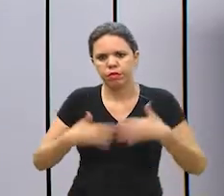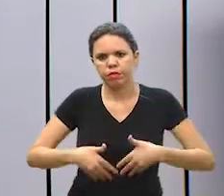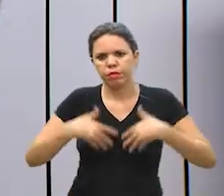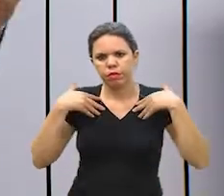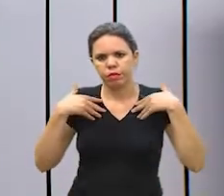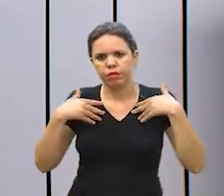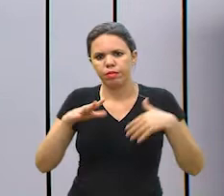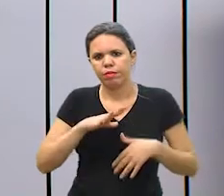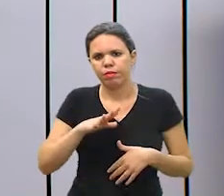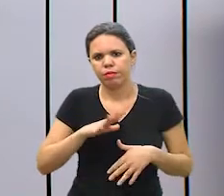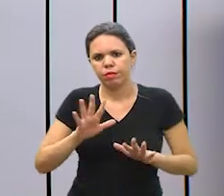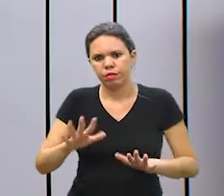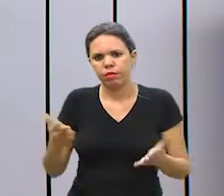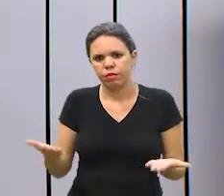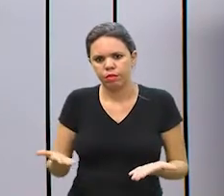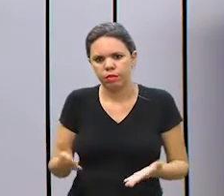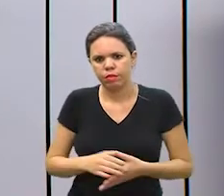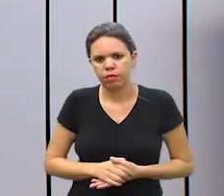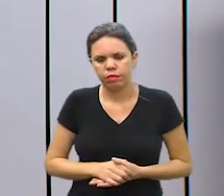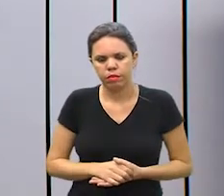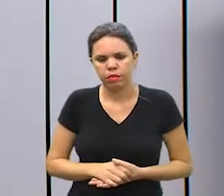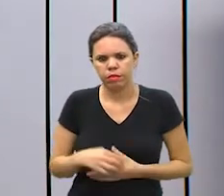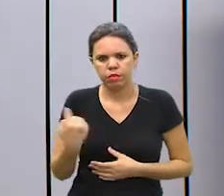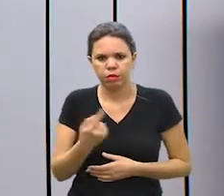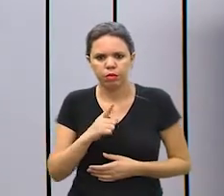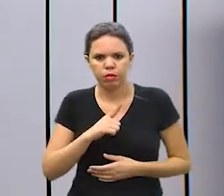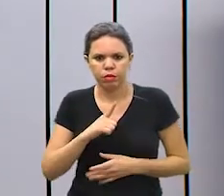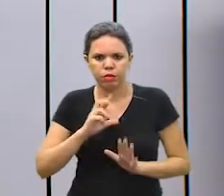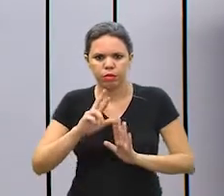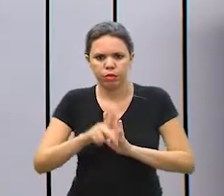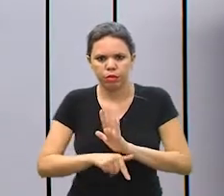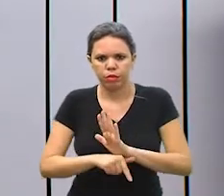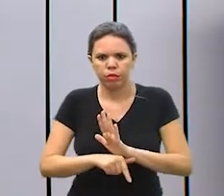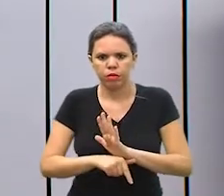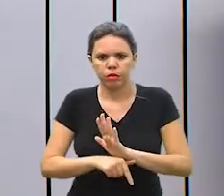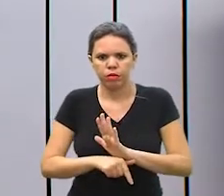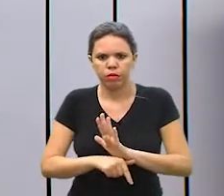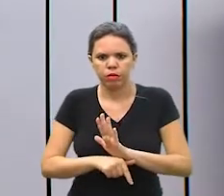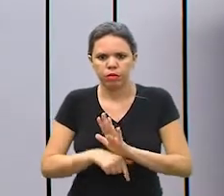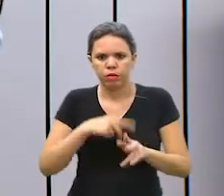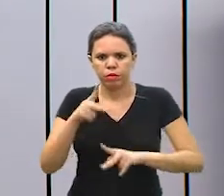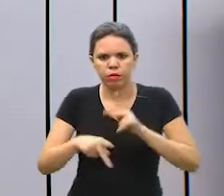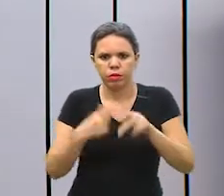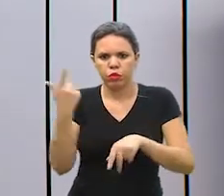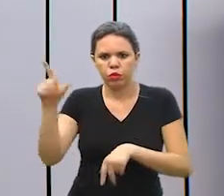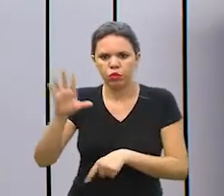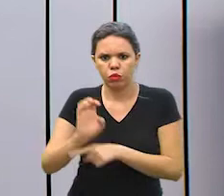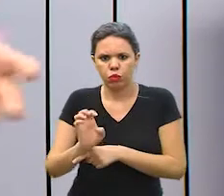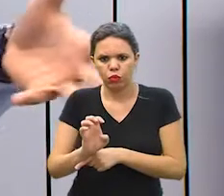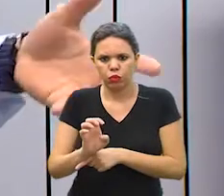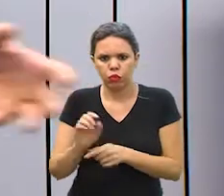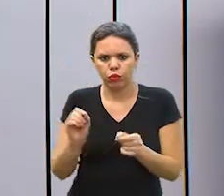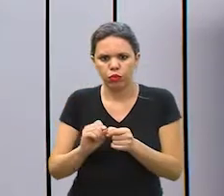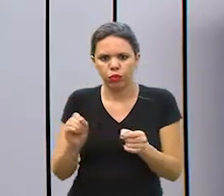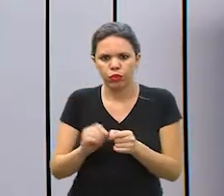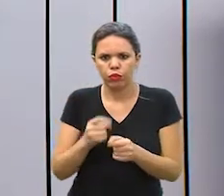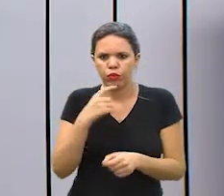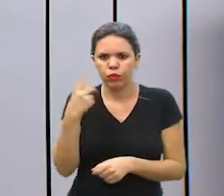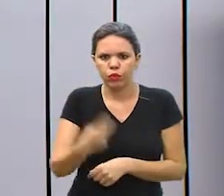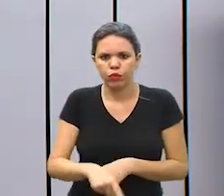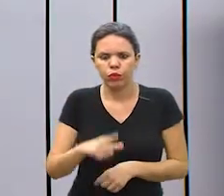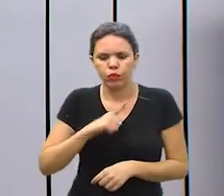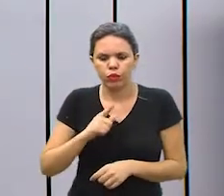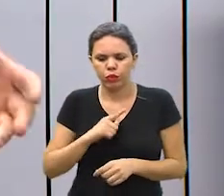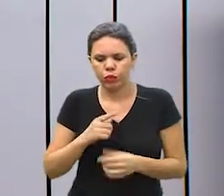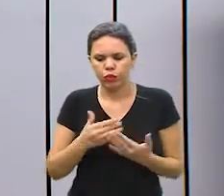cidade, apesar de hoje nós temos várias pessoas que vieram de outros estados e fazem com que Campinas tenha